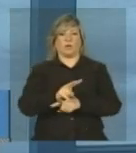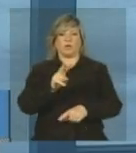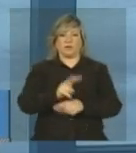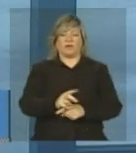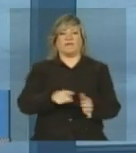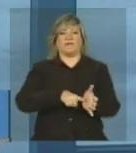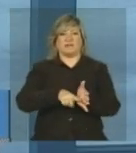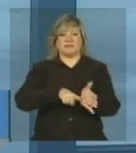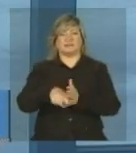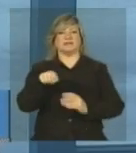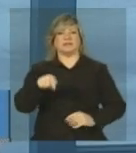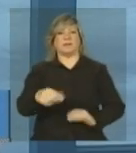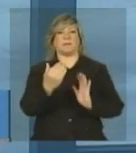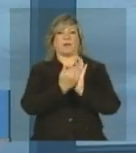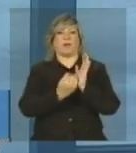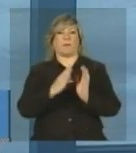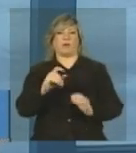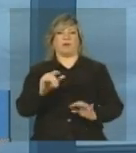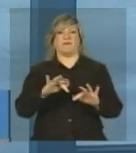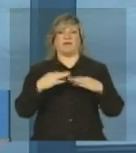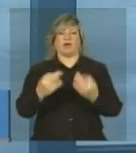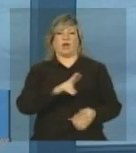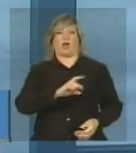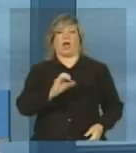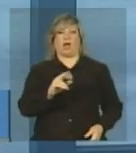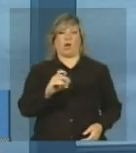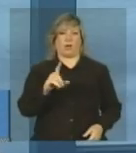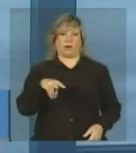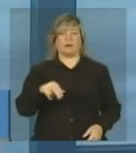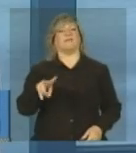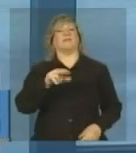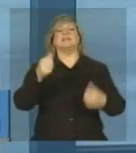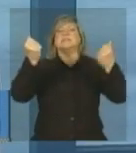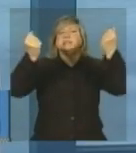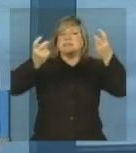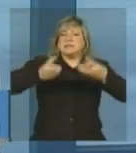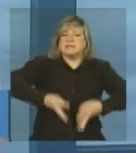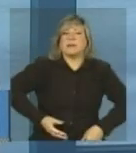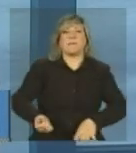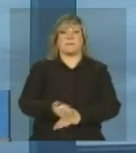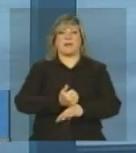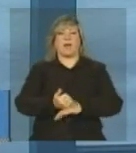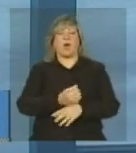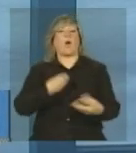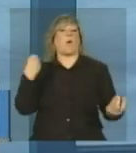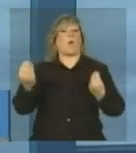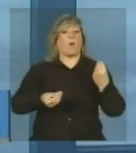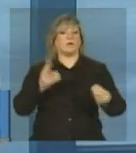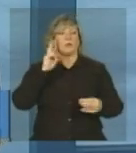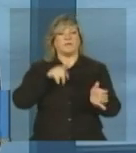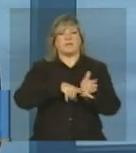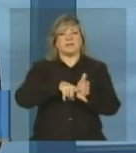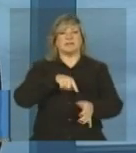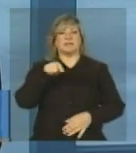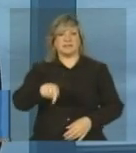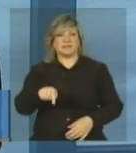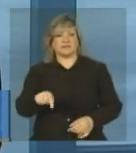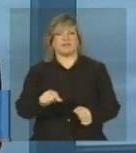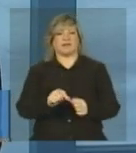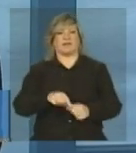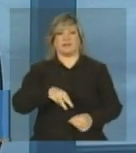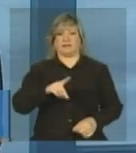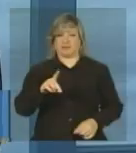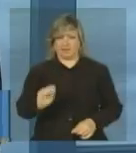e Fiscalização do Programa Bolsa Família, Carolina Borges, que vai detalhar melhor os procedimentos de fiscalização adotados